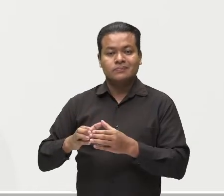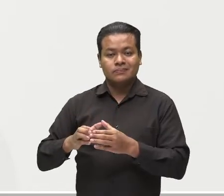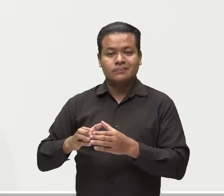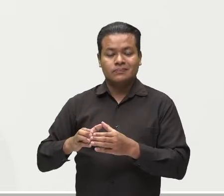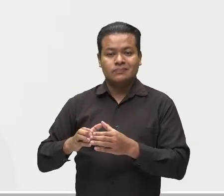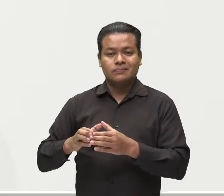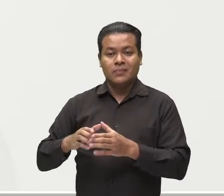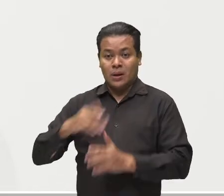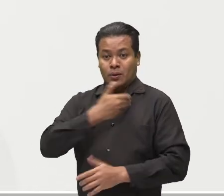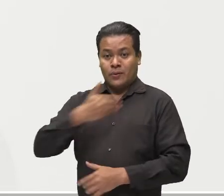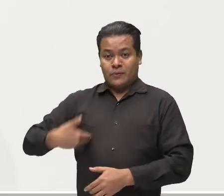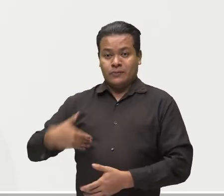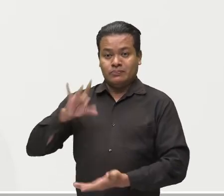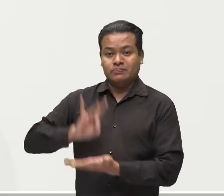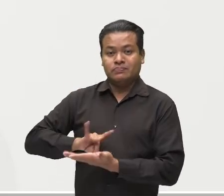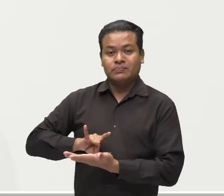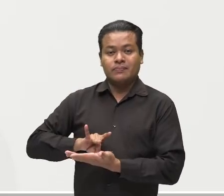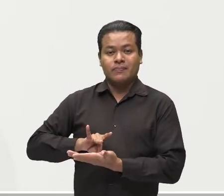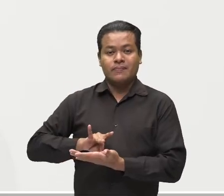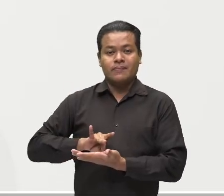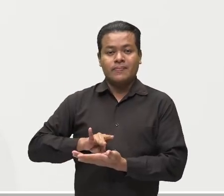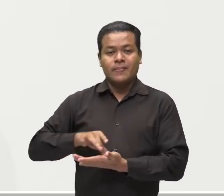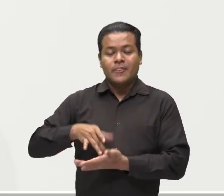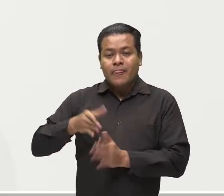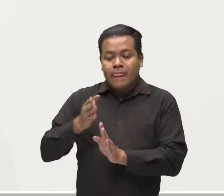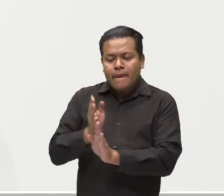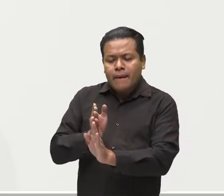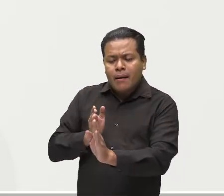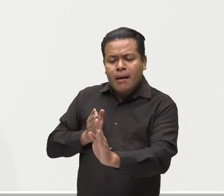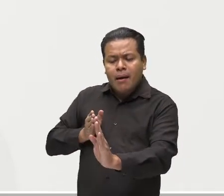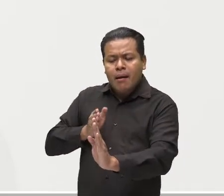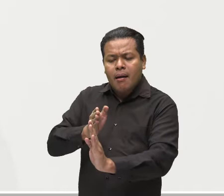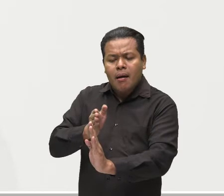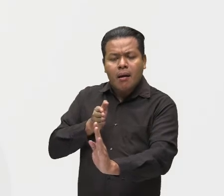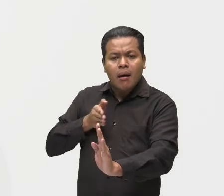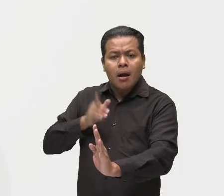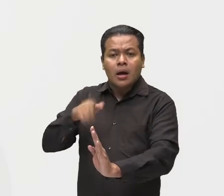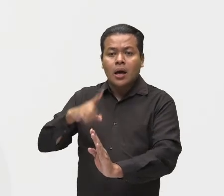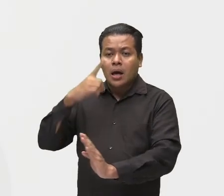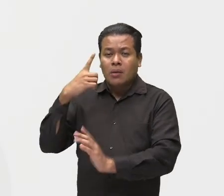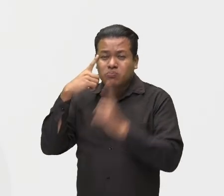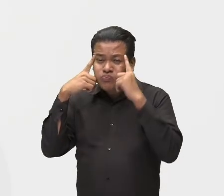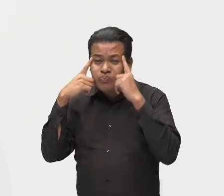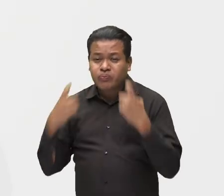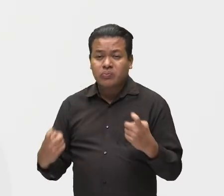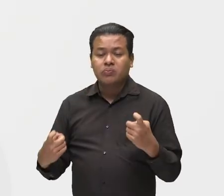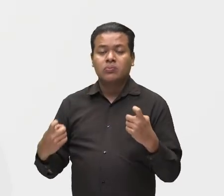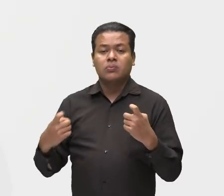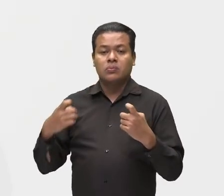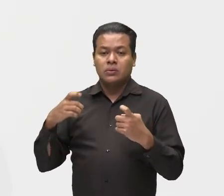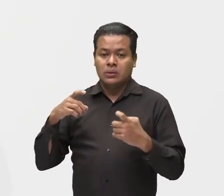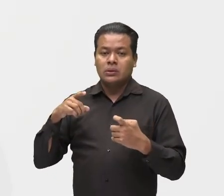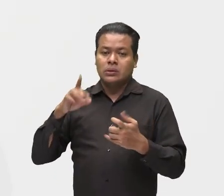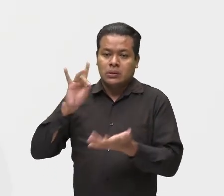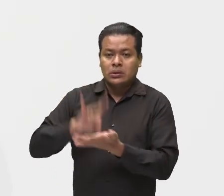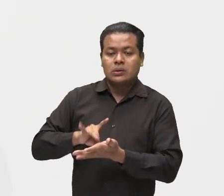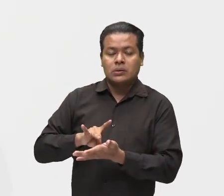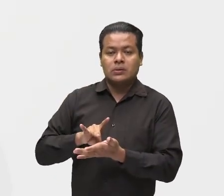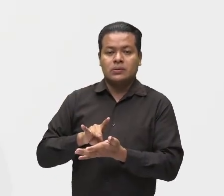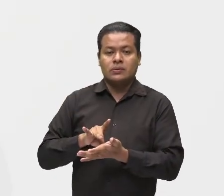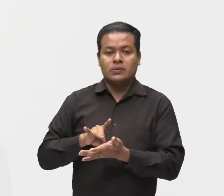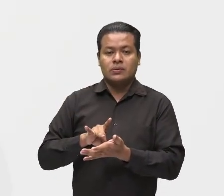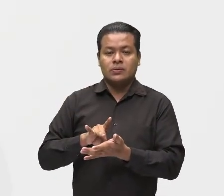Israel, pelo governo israelense. A área da faixa de Gaza é uma área muito violenta aí do território